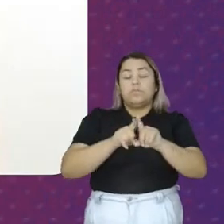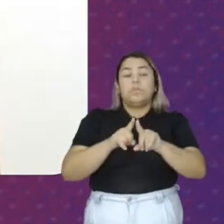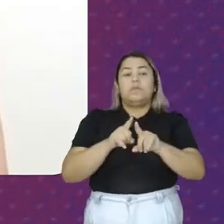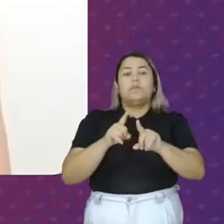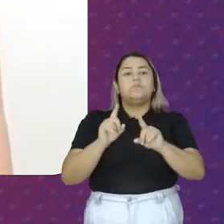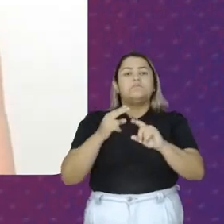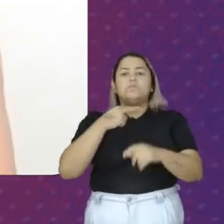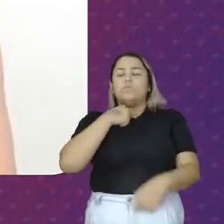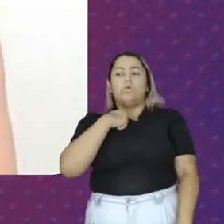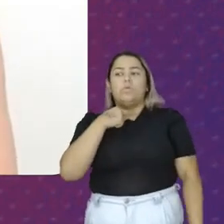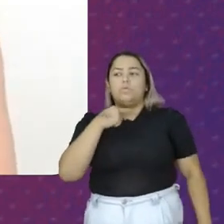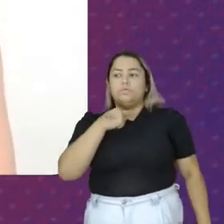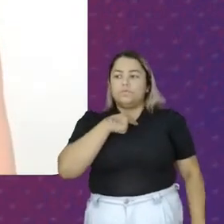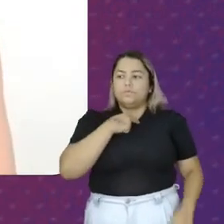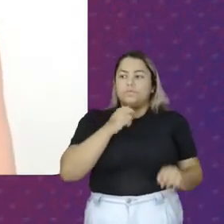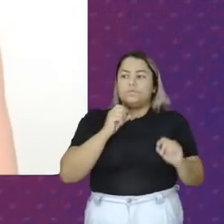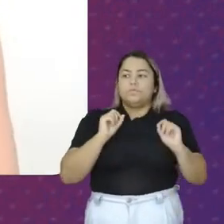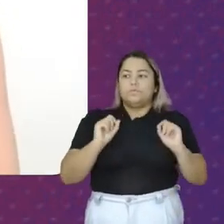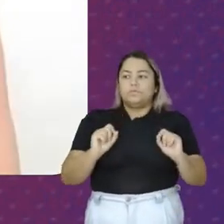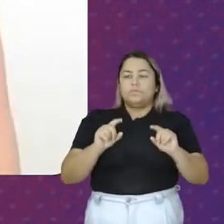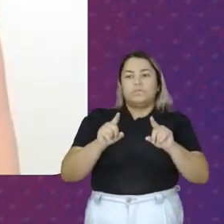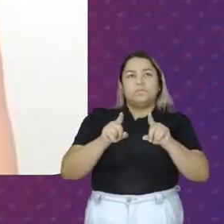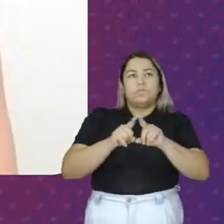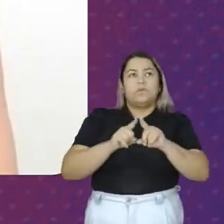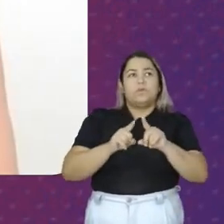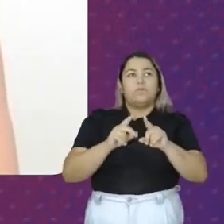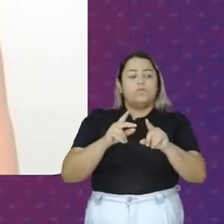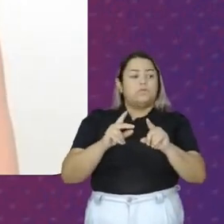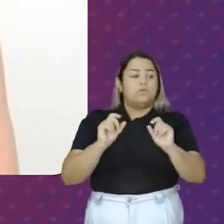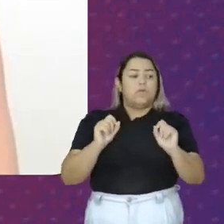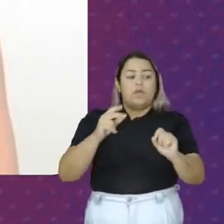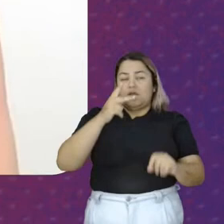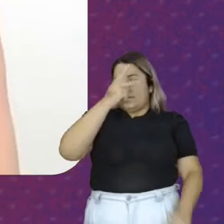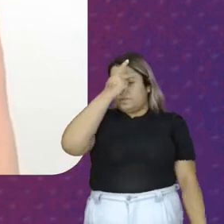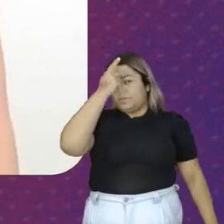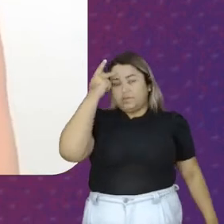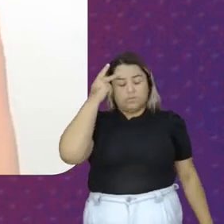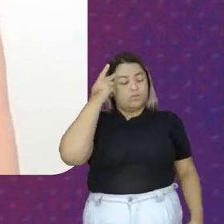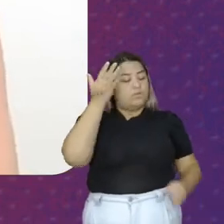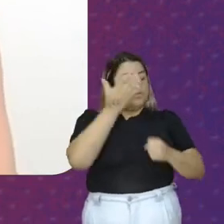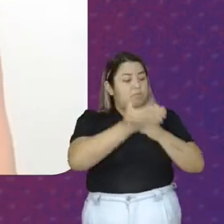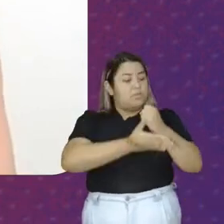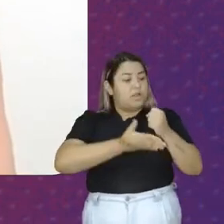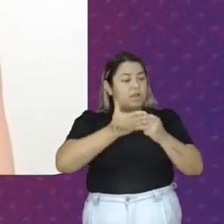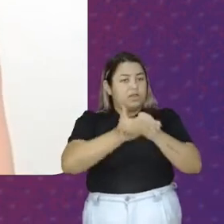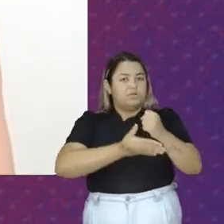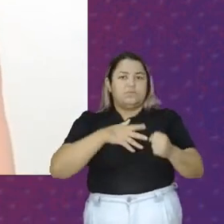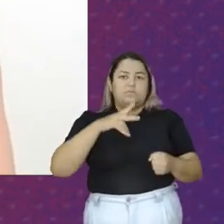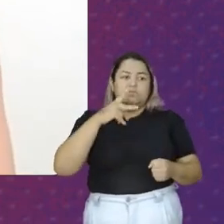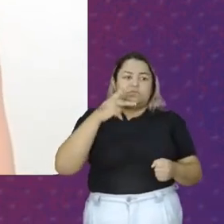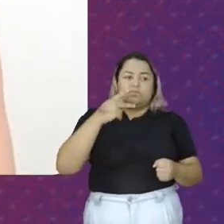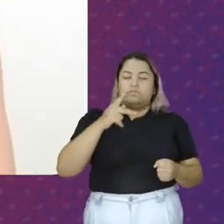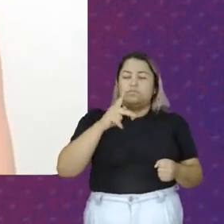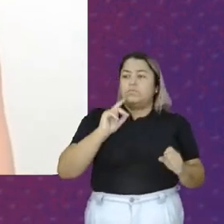não podemos classificar as pessoas com base na sua